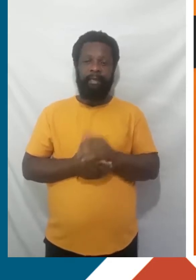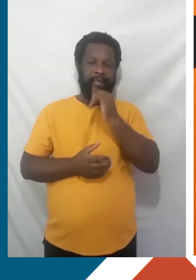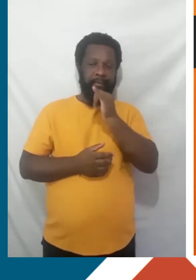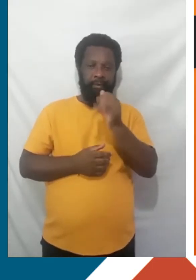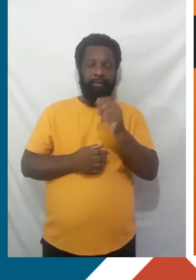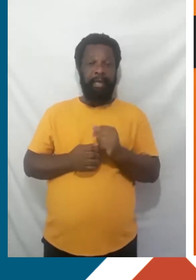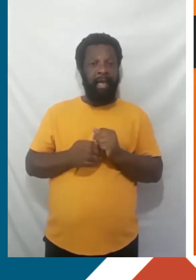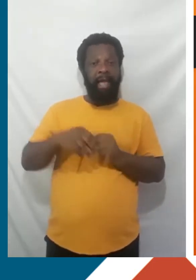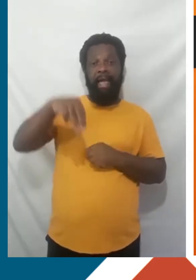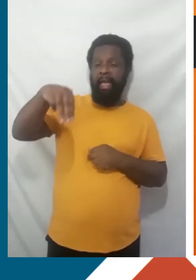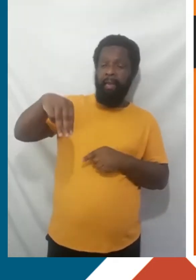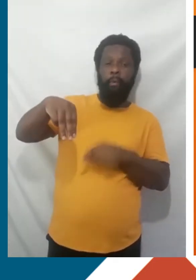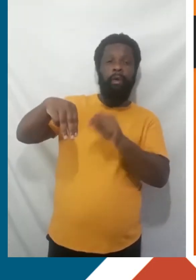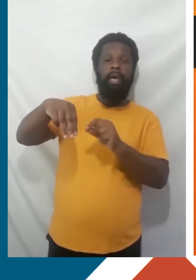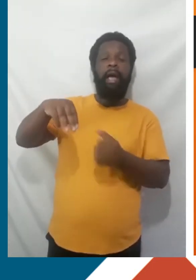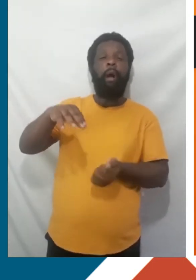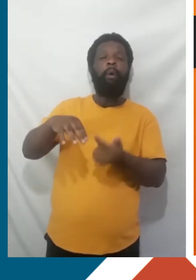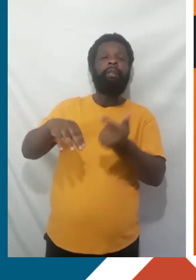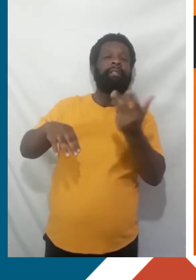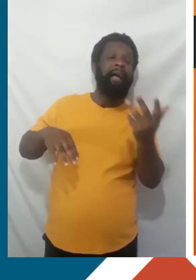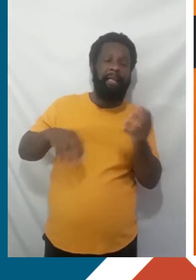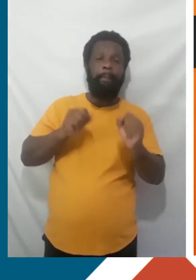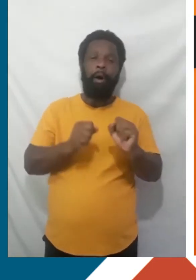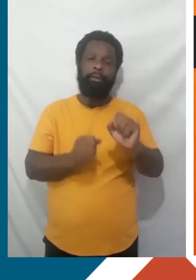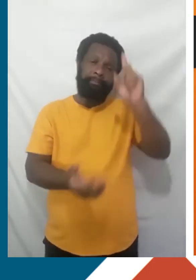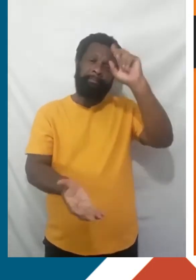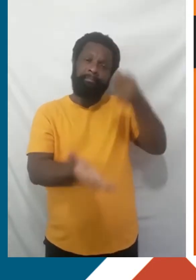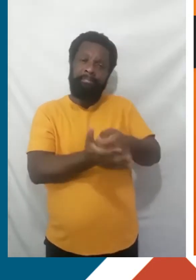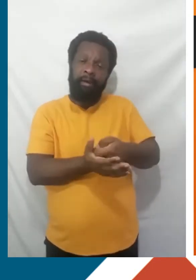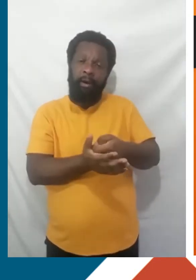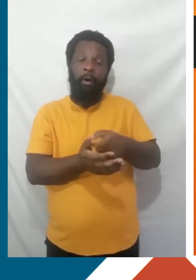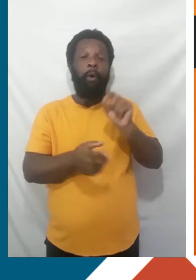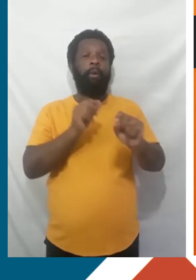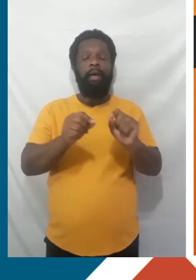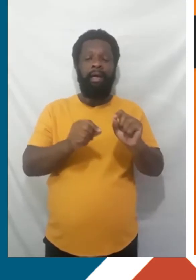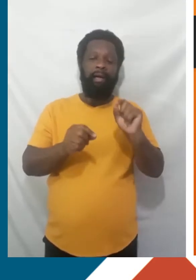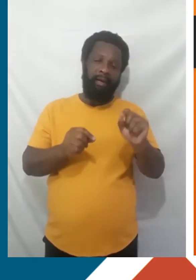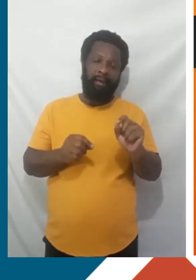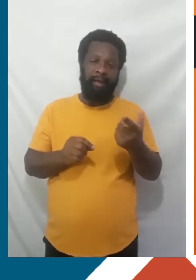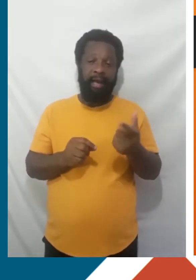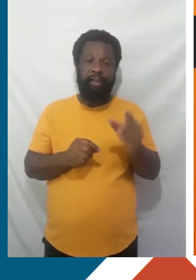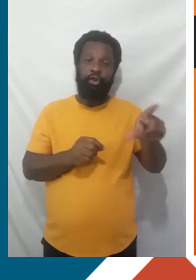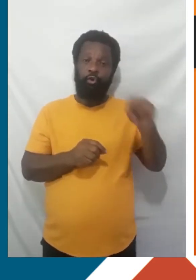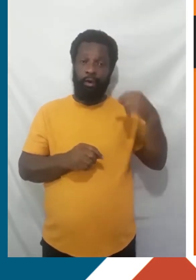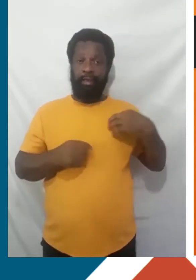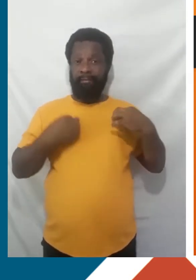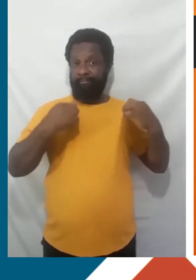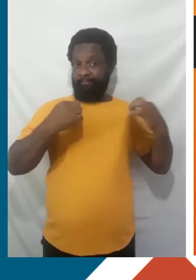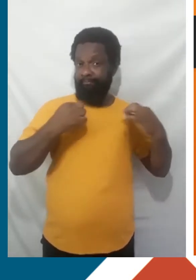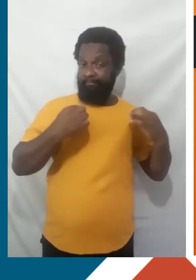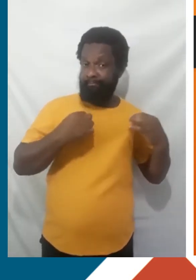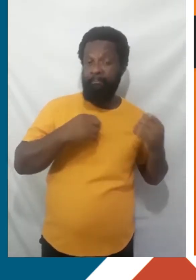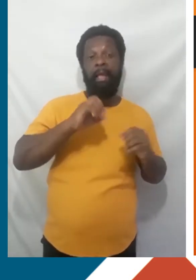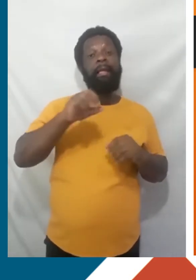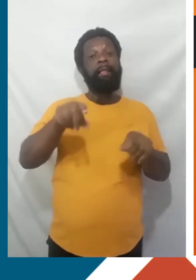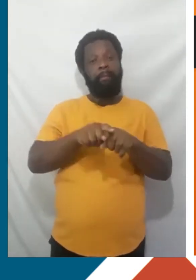Seja M o número de maneiras de se tomar a primeira decisão, que no nosso caso aqui é a escolha da